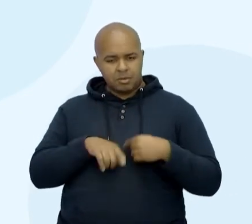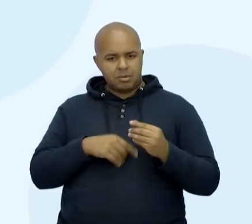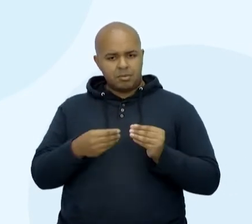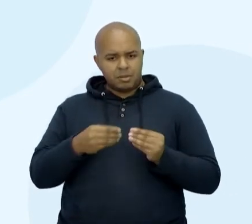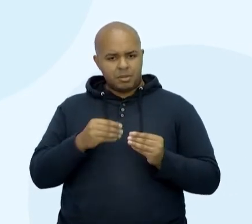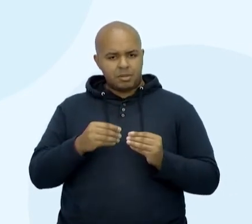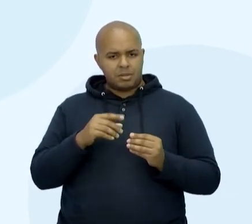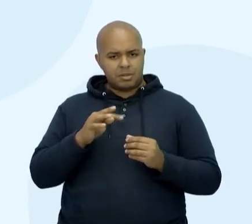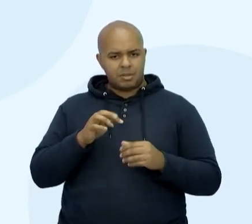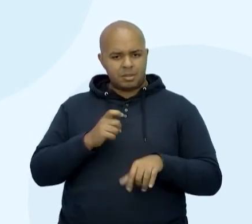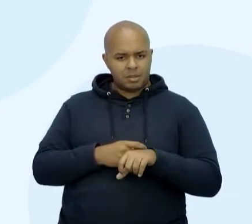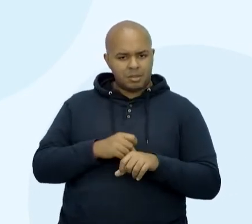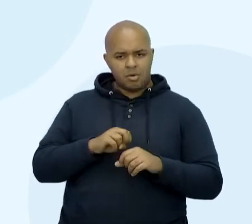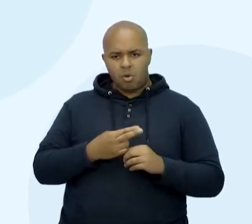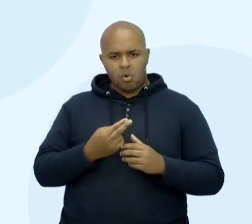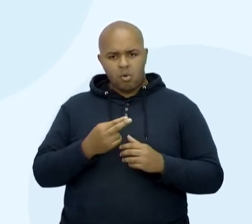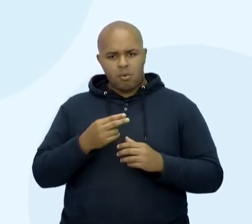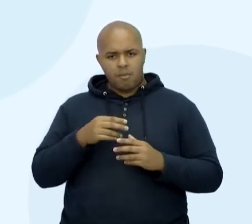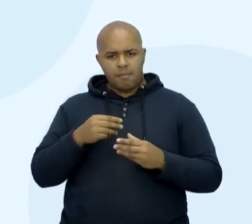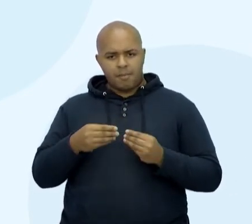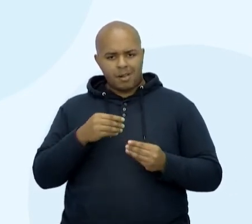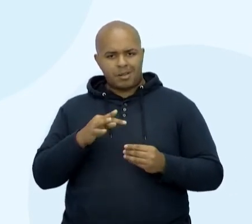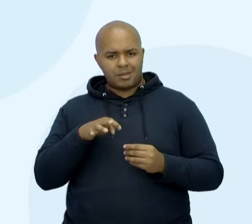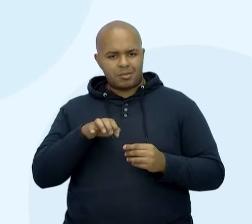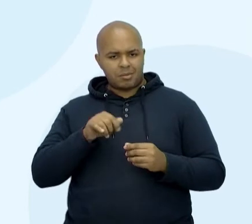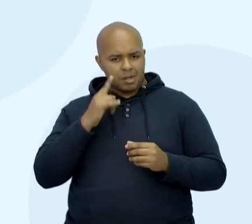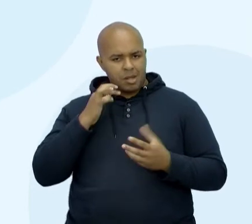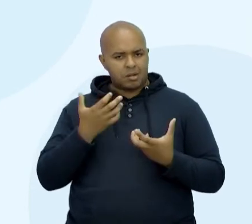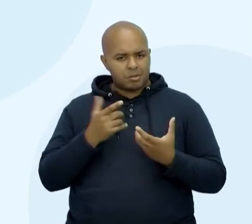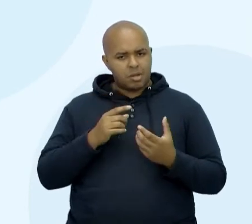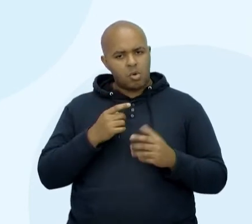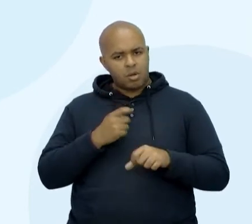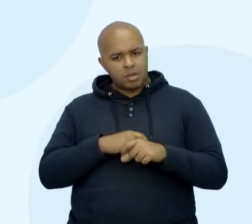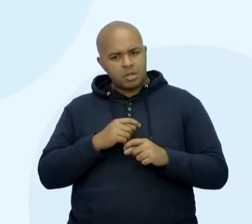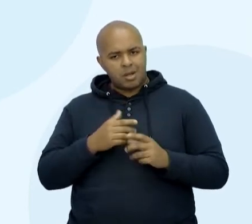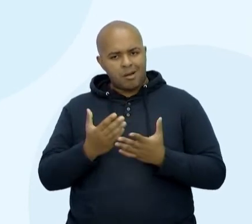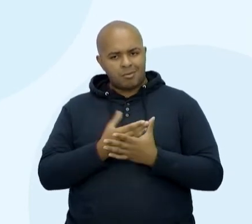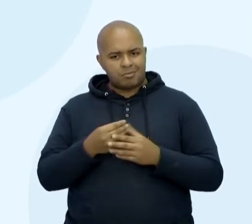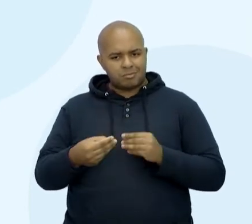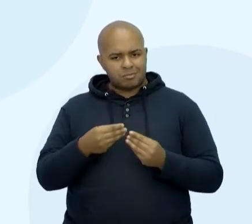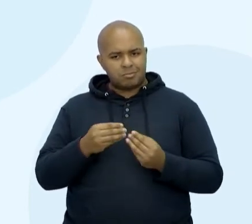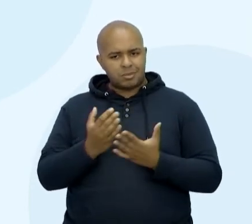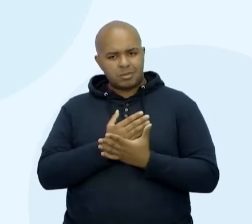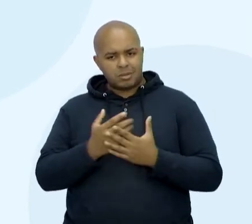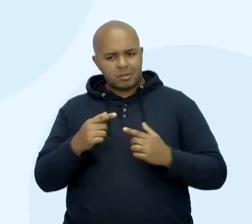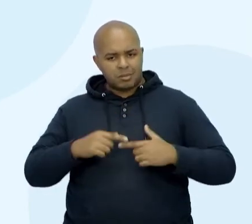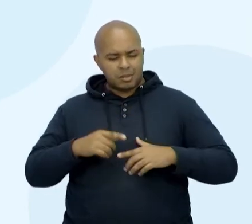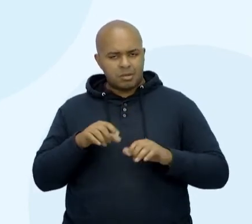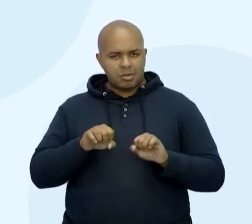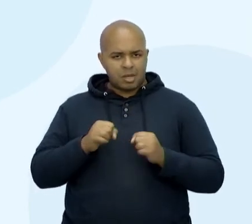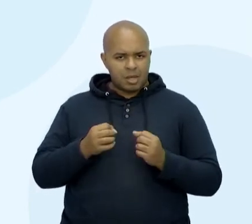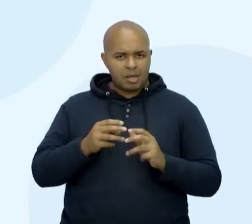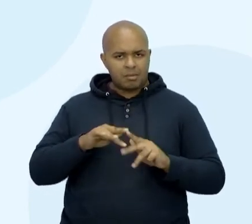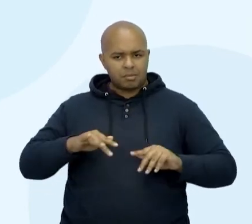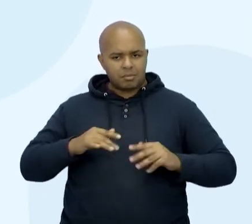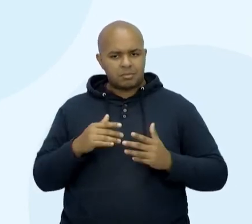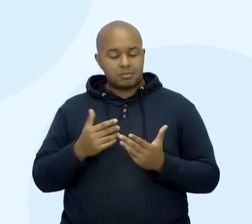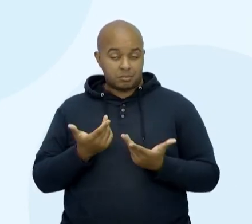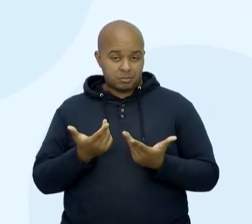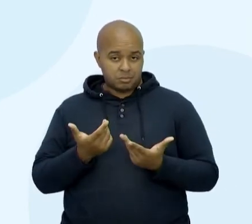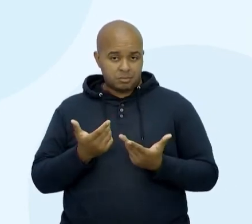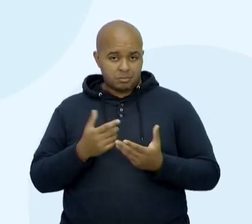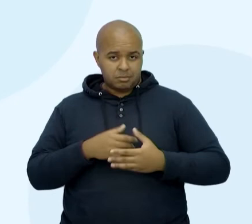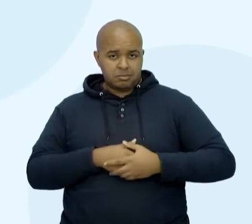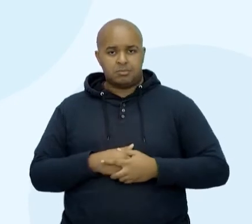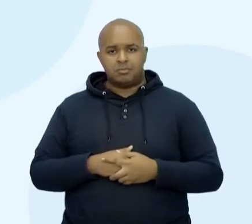plásticos são termorrígidos ou termoplásticos. Eles são flexíveis, rígidos ou quebradiços, né? Então,